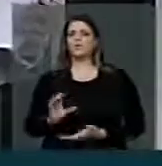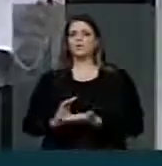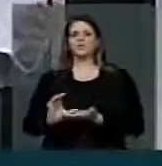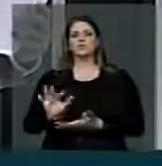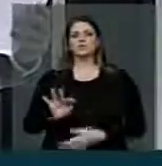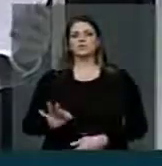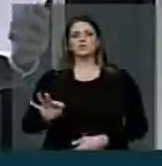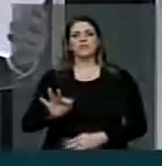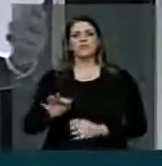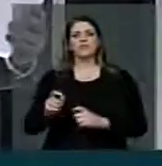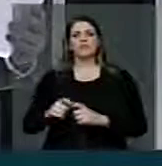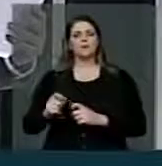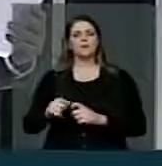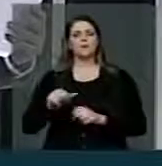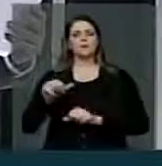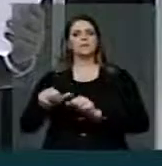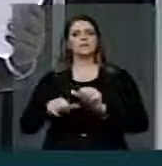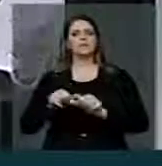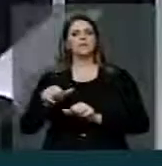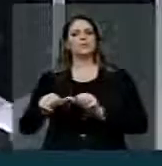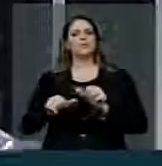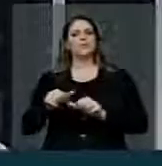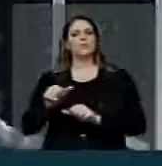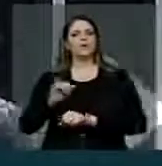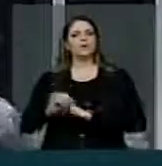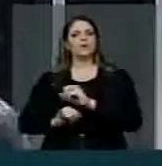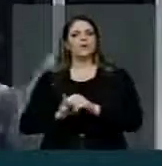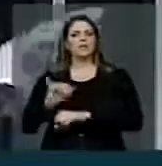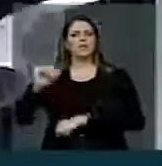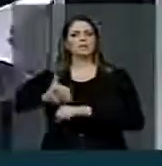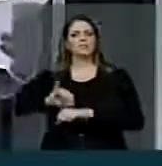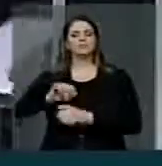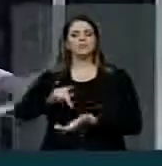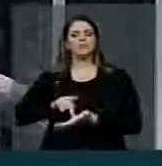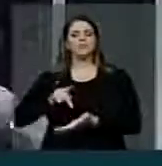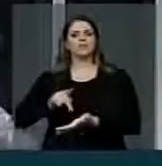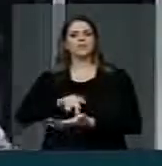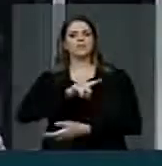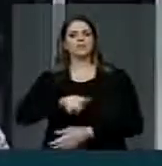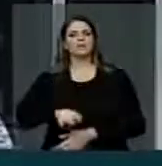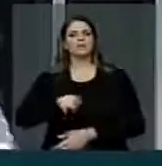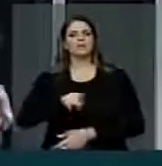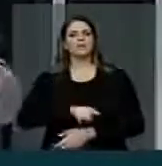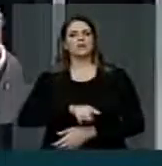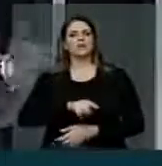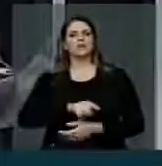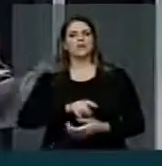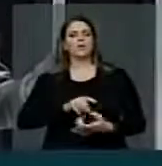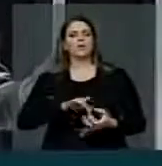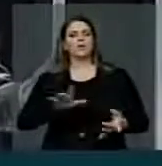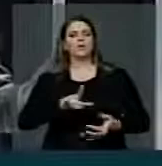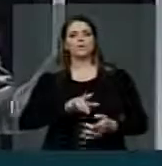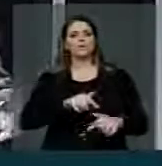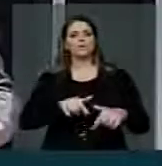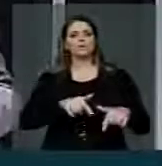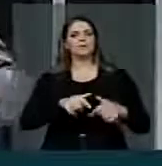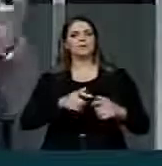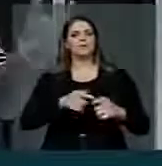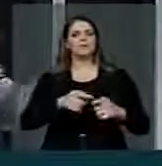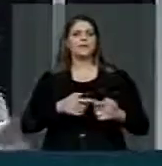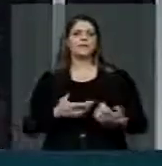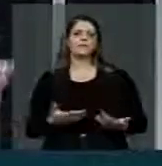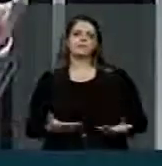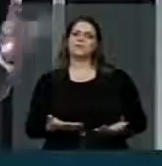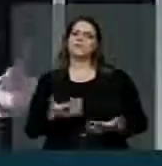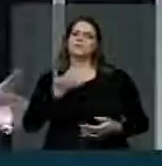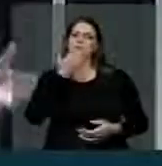é modificada para interditado cautelarmente. Então vamos fazer um debate sem